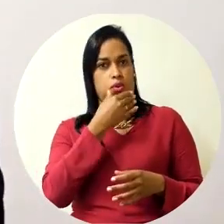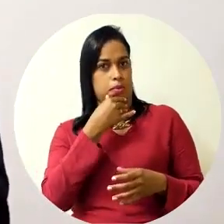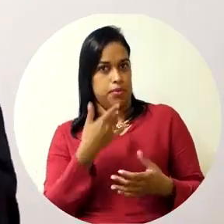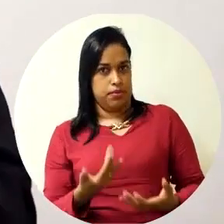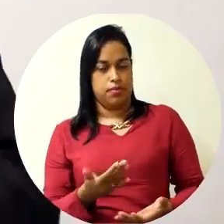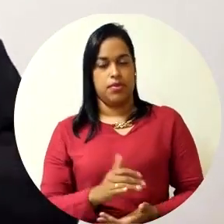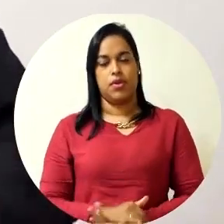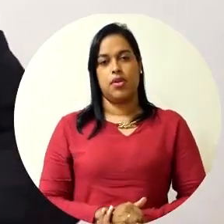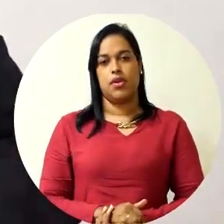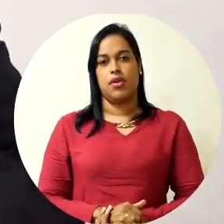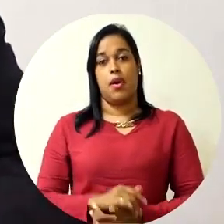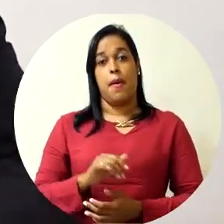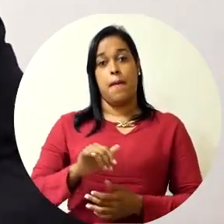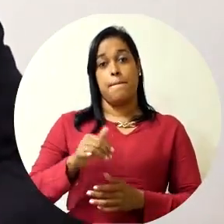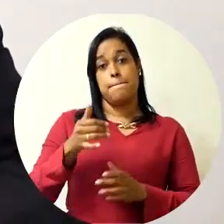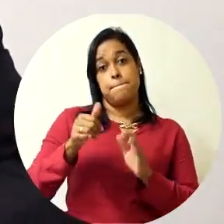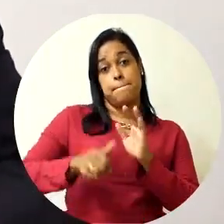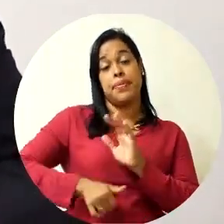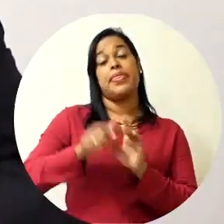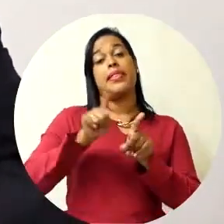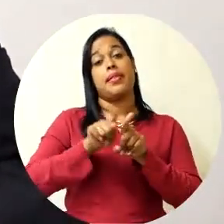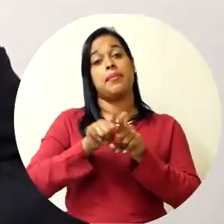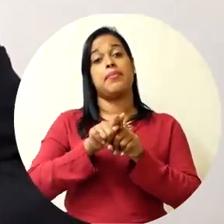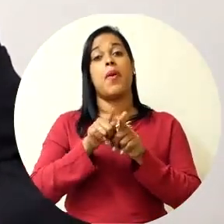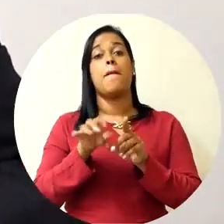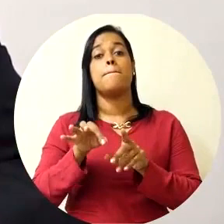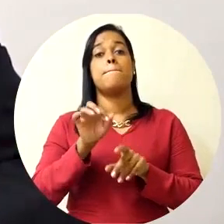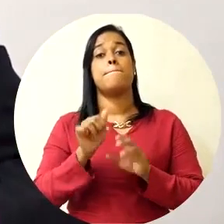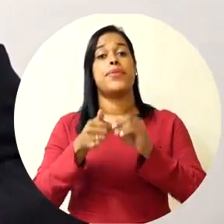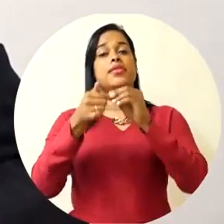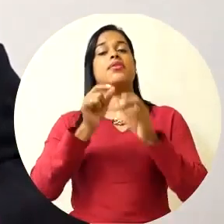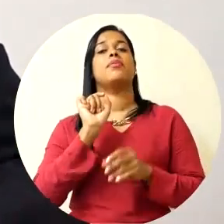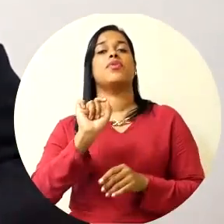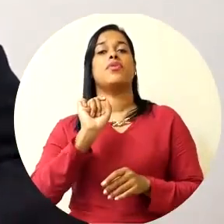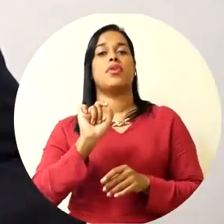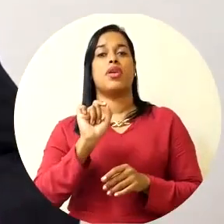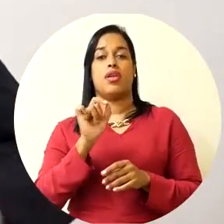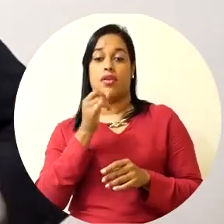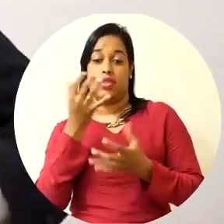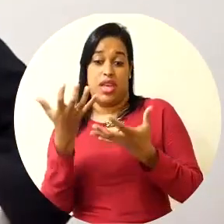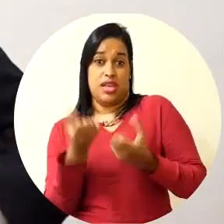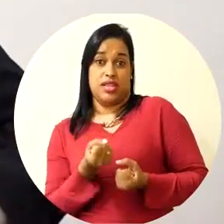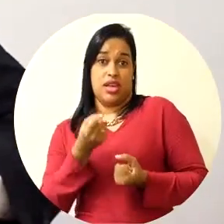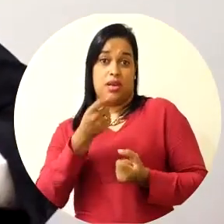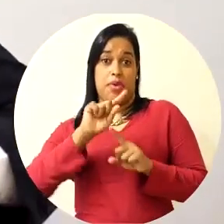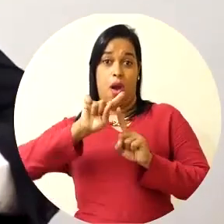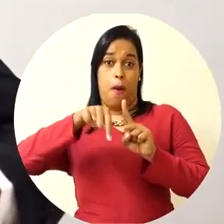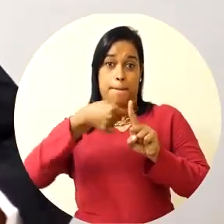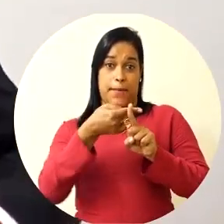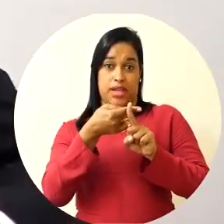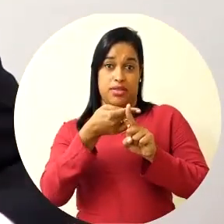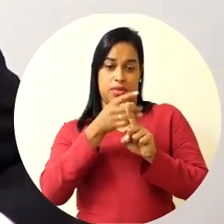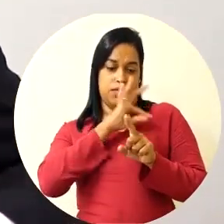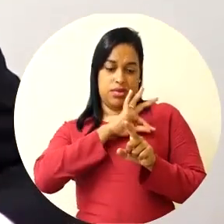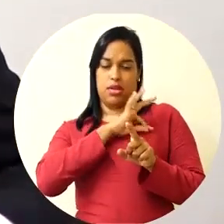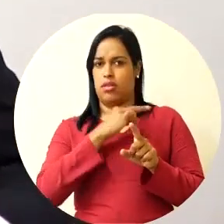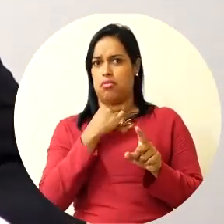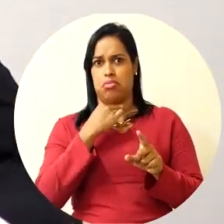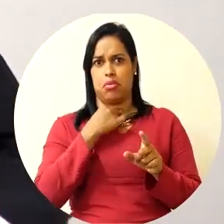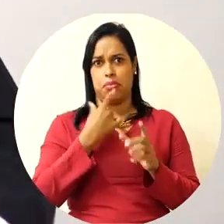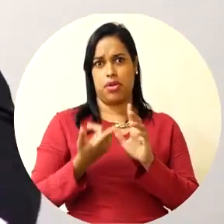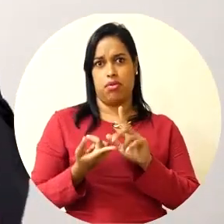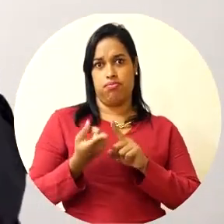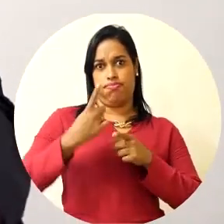de todos, certo? Princípio da irredutibilidade salarial. Significa que depois que você recebe aumentos